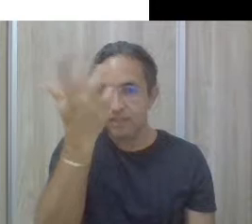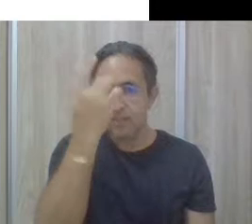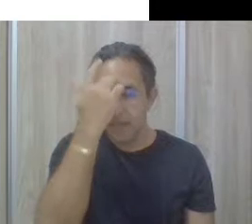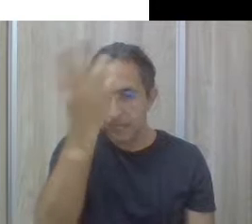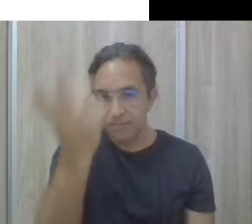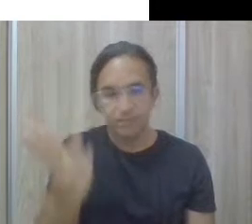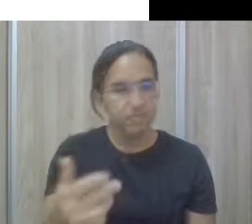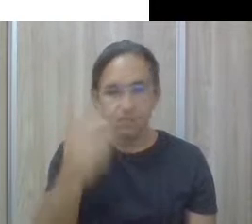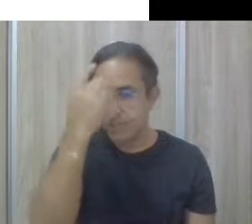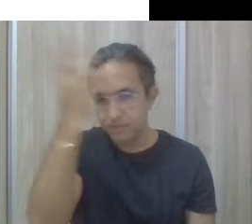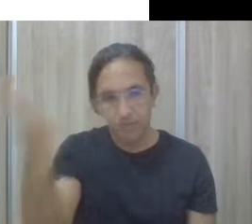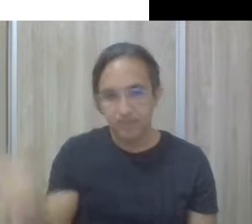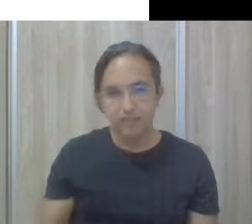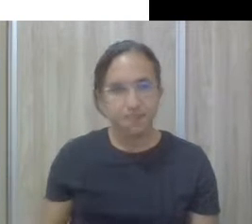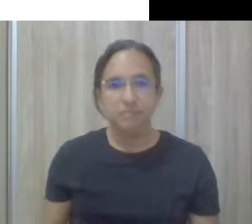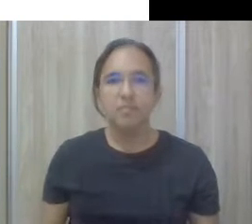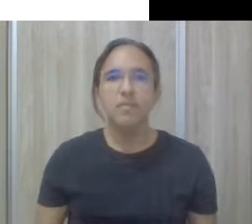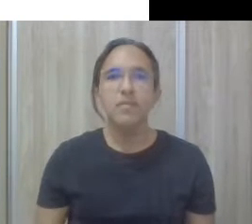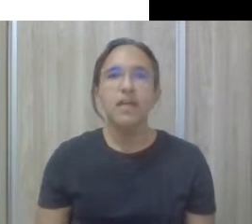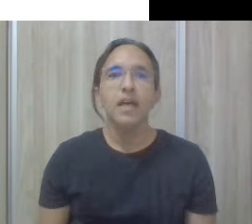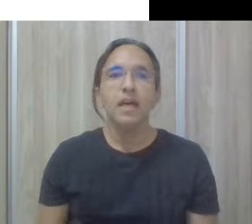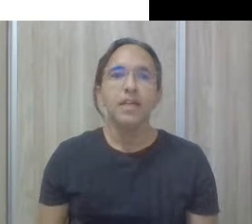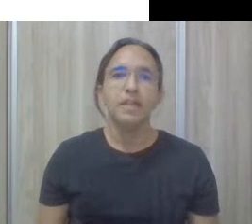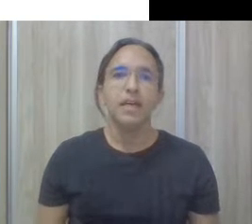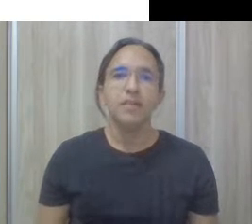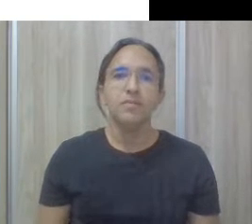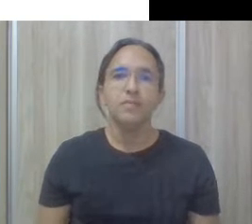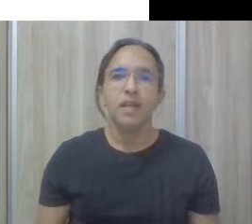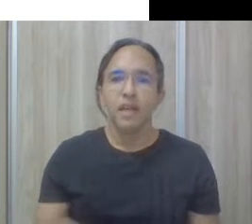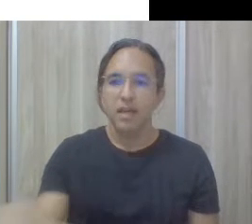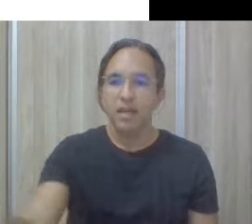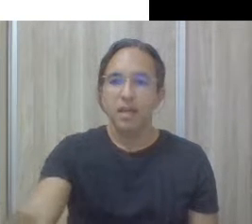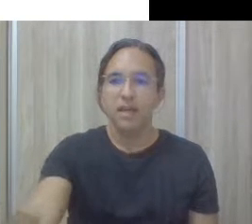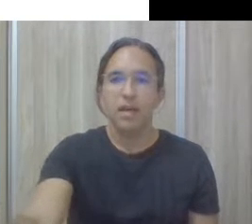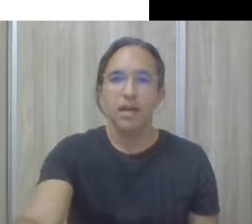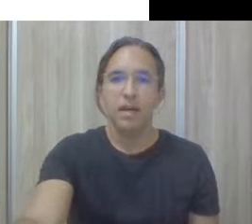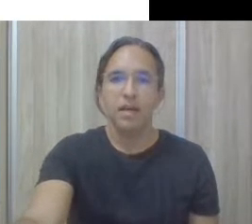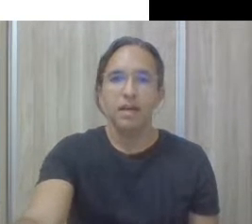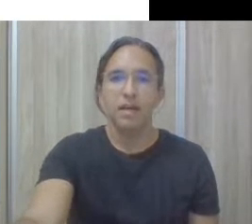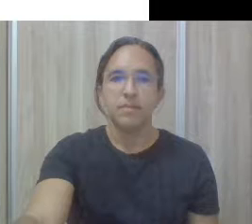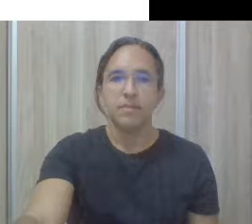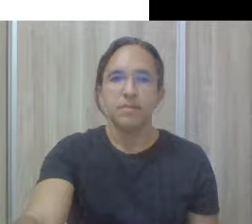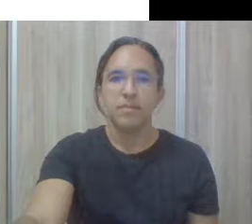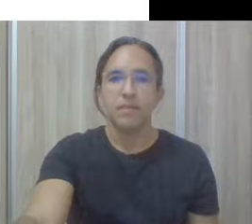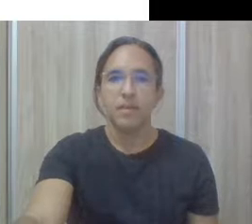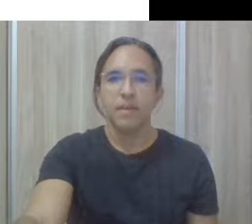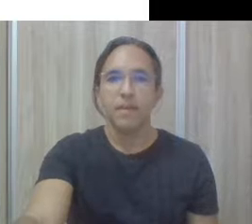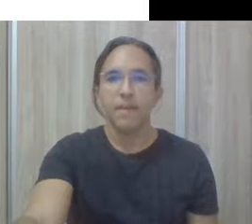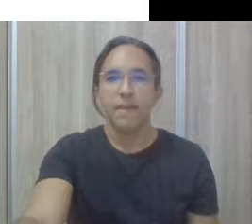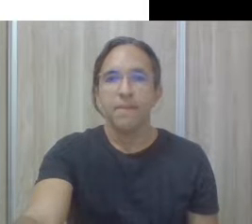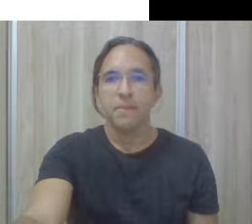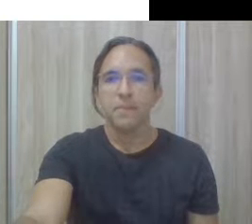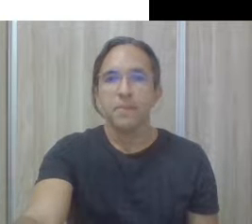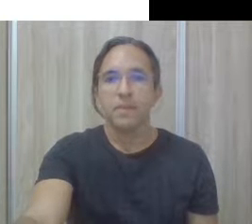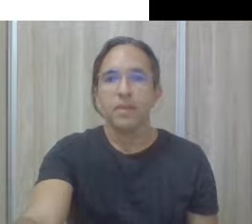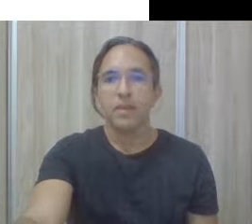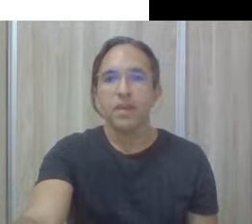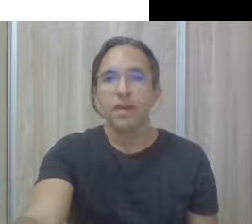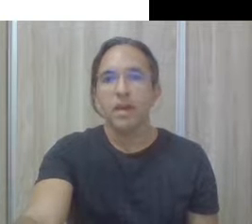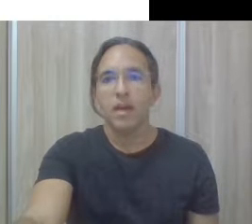Fácil, né? Fácil. Fácil mais. Então, a,